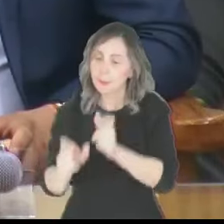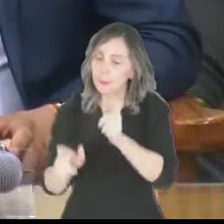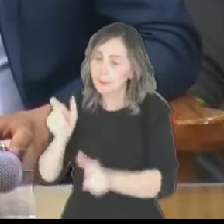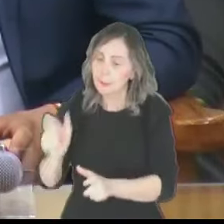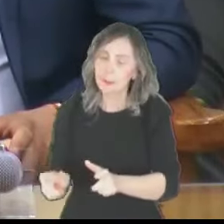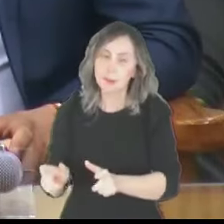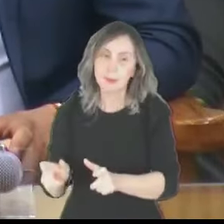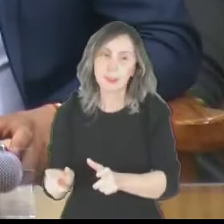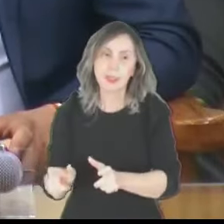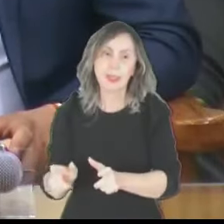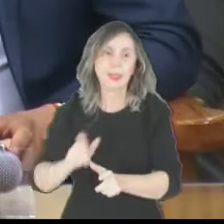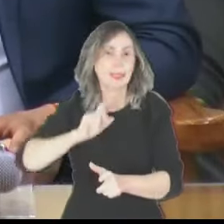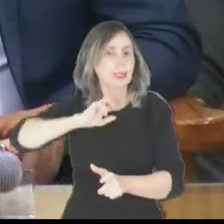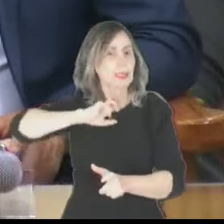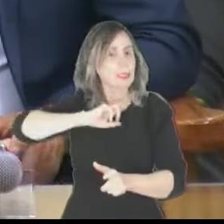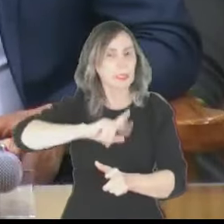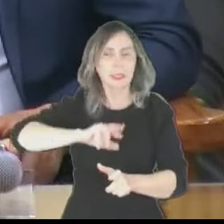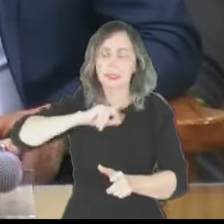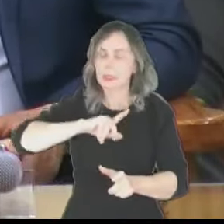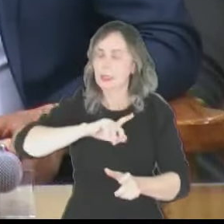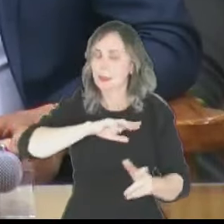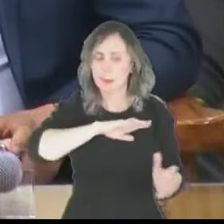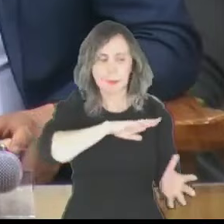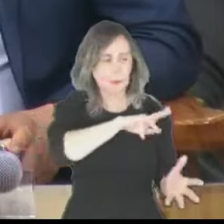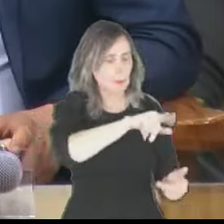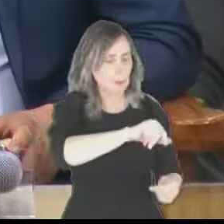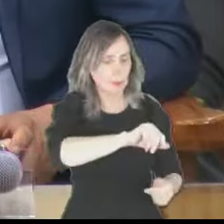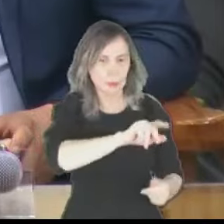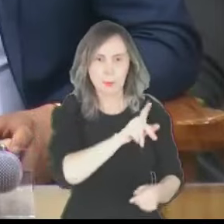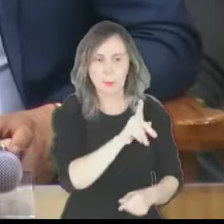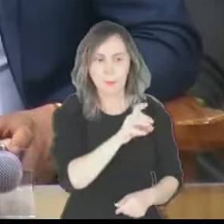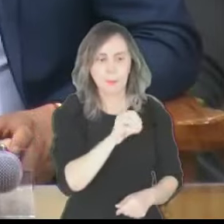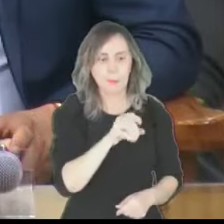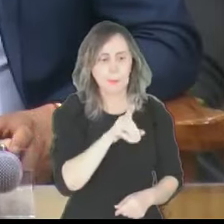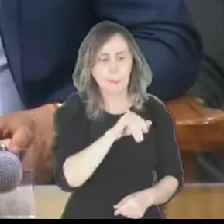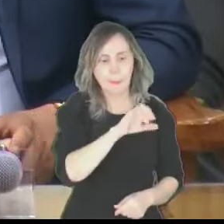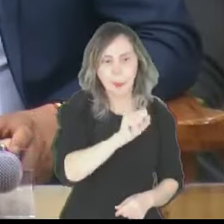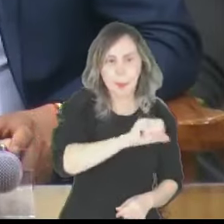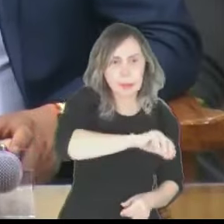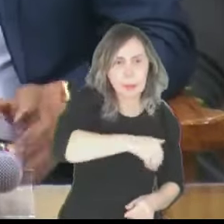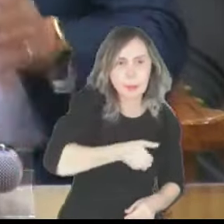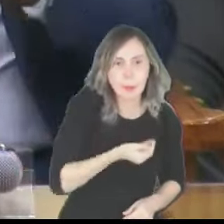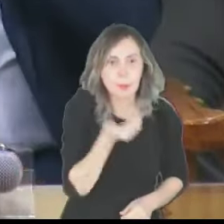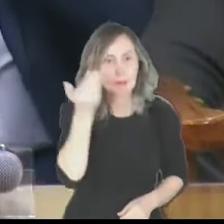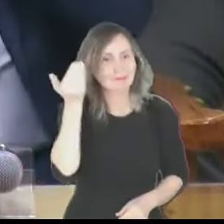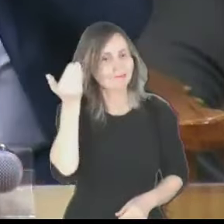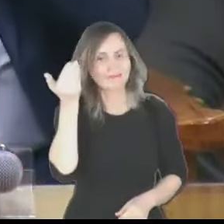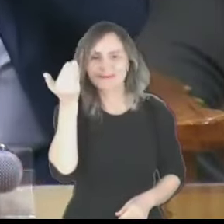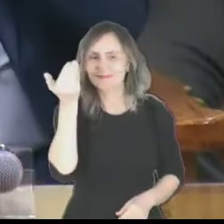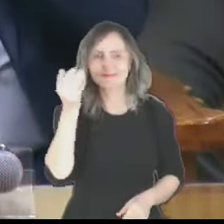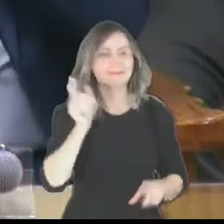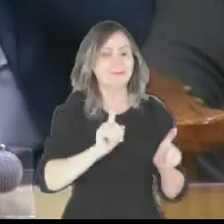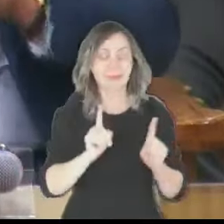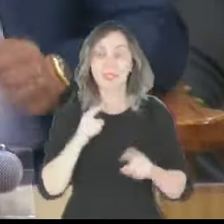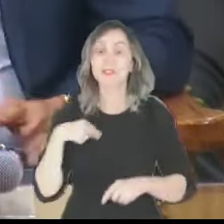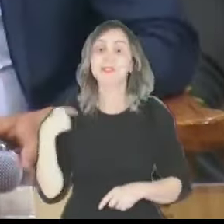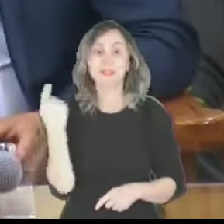a polis não serve a Deus. Mas a eclesia, a igreja, os irmãos, nós